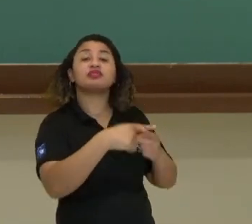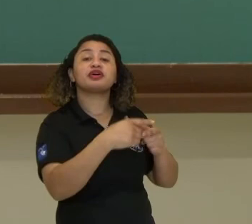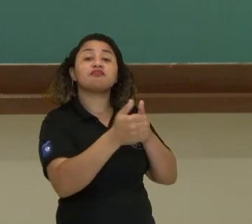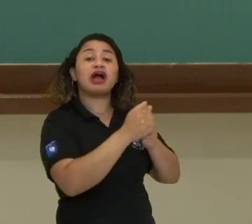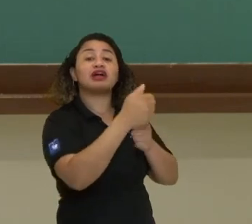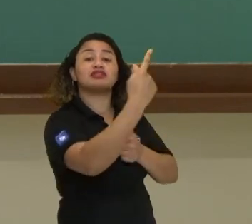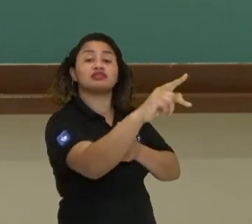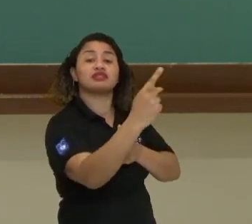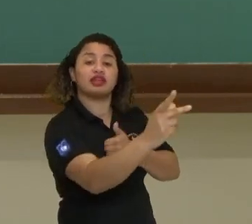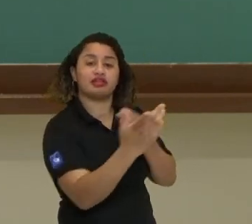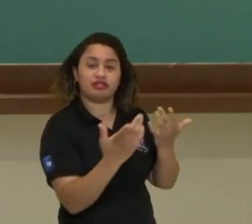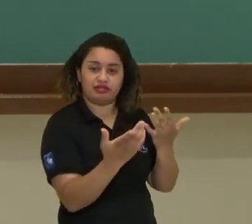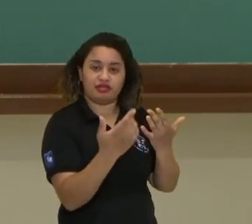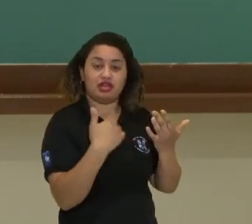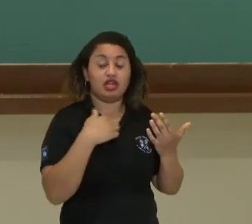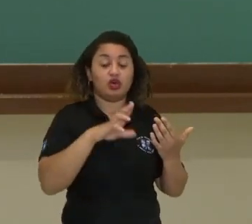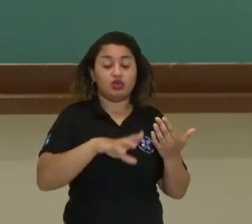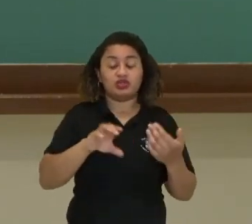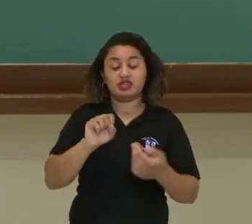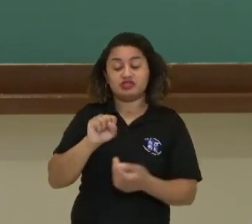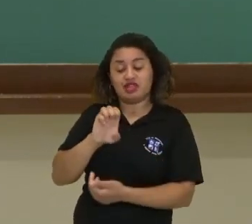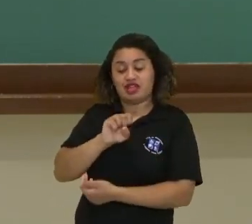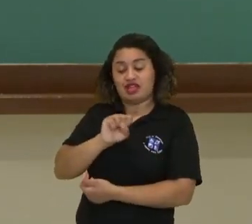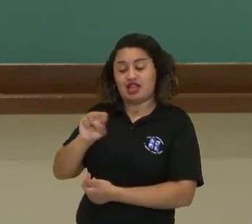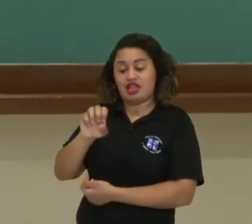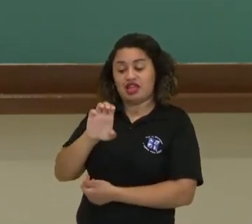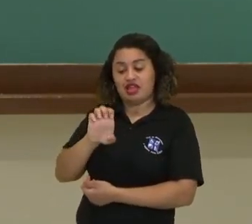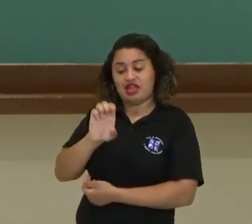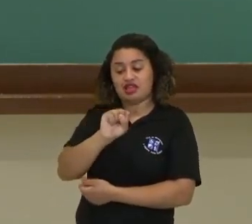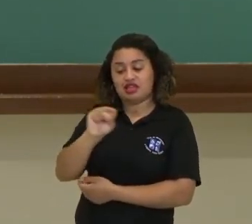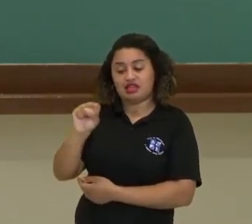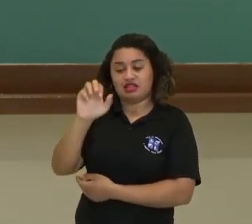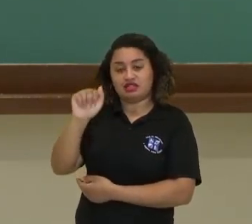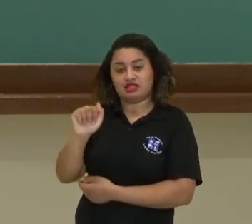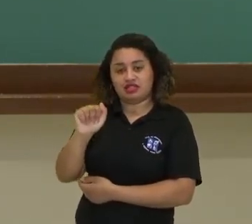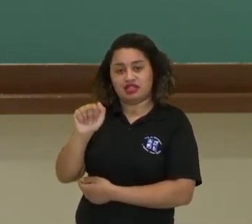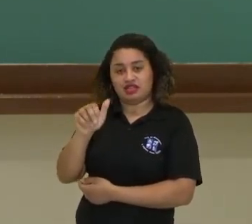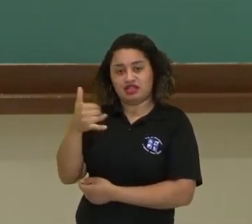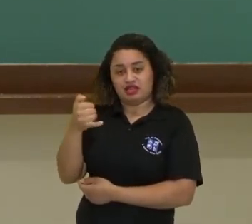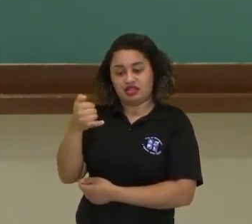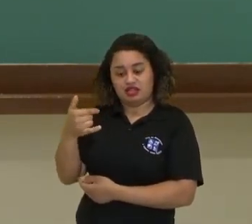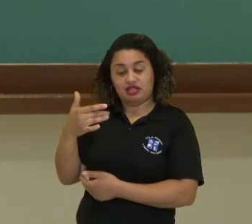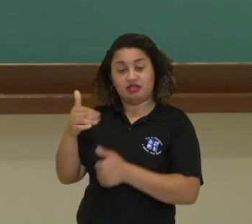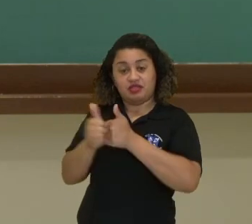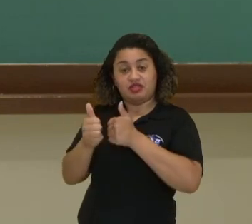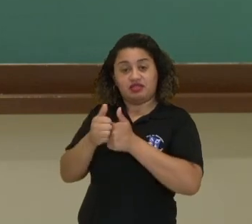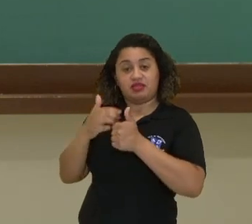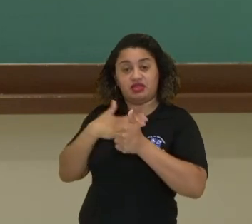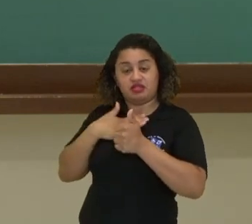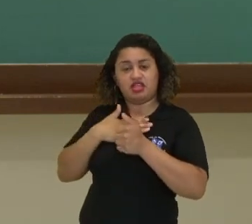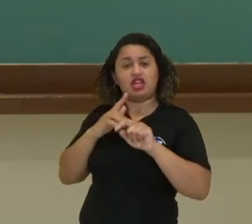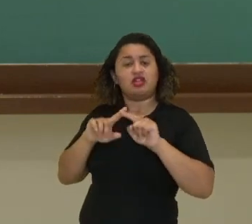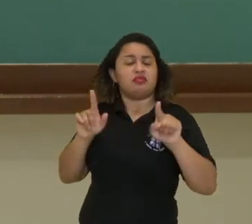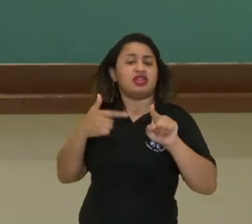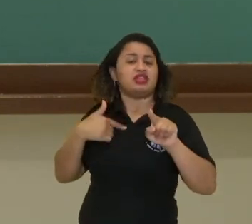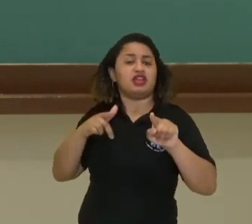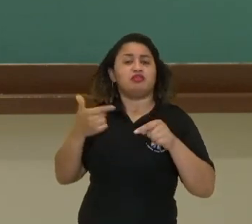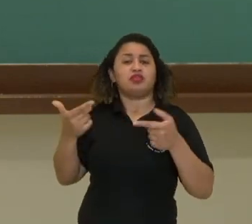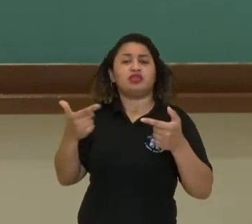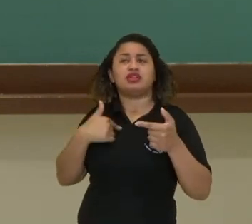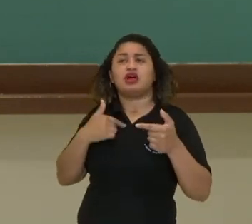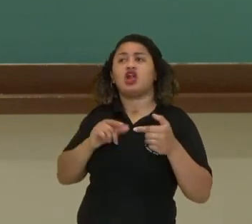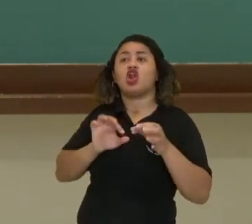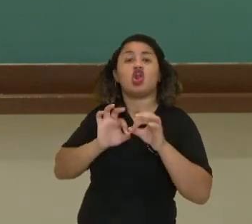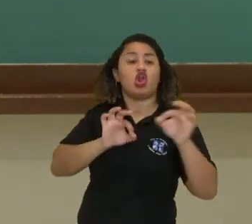Eu estou usando essa caneta que tá perto de mim agora quando eu vou falar de algo que tá longe de nós dois está lá perto de um